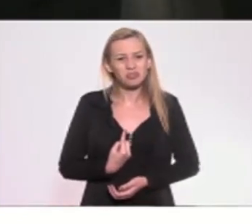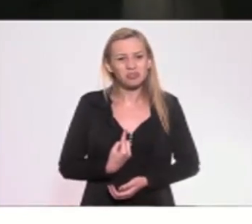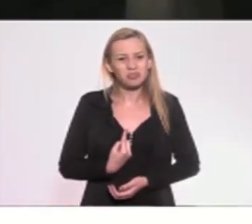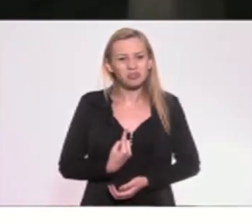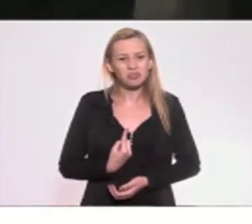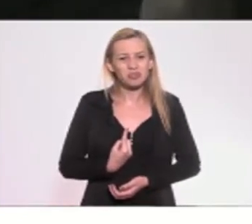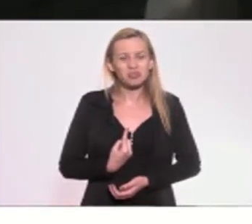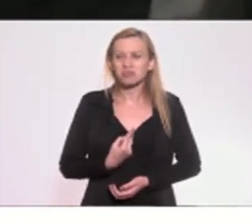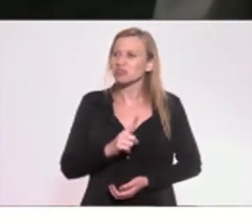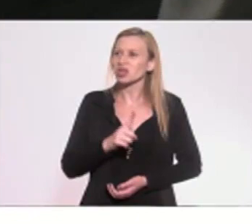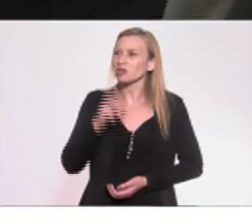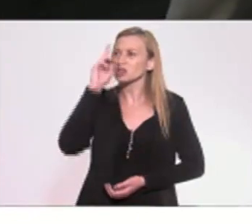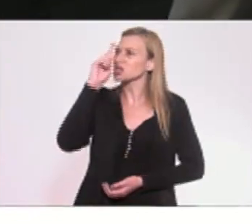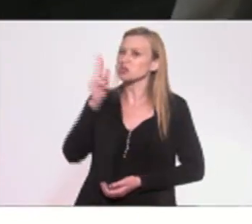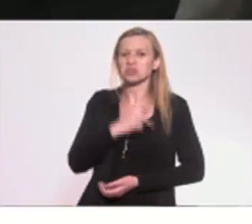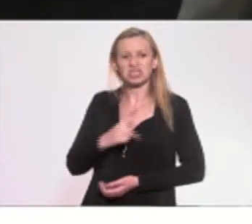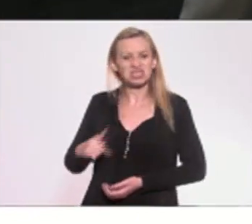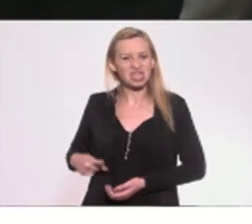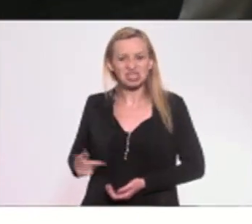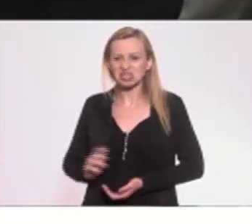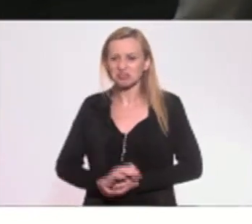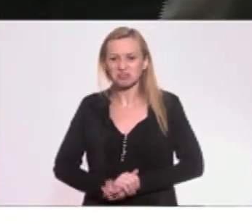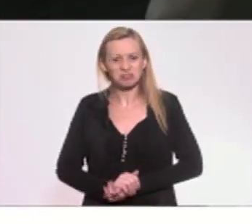Não, senhor presidente.